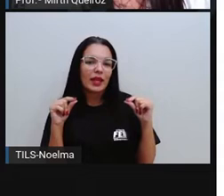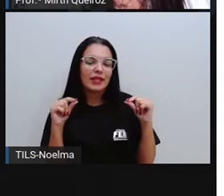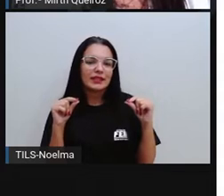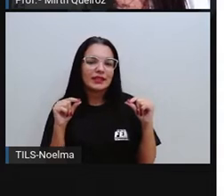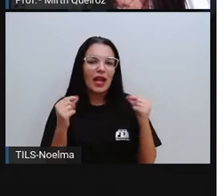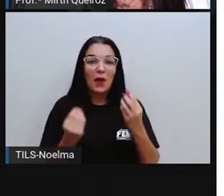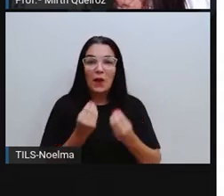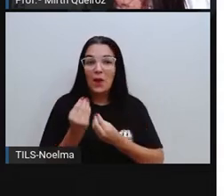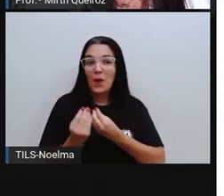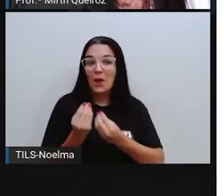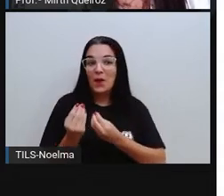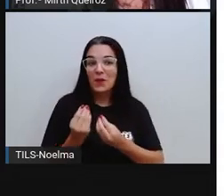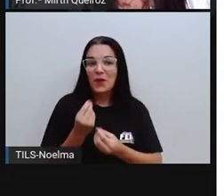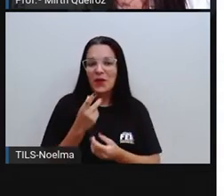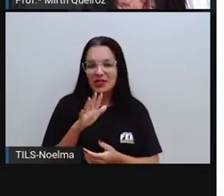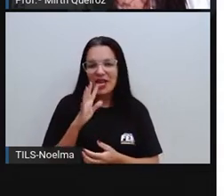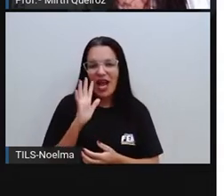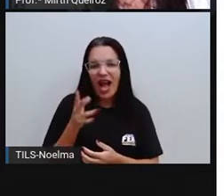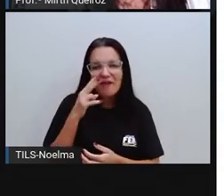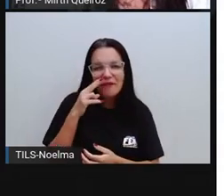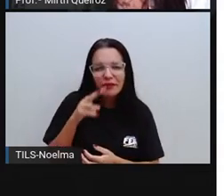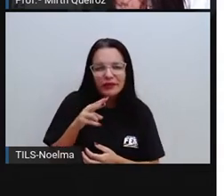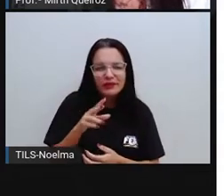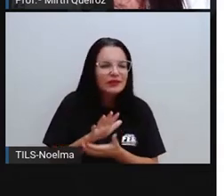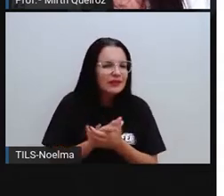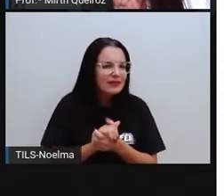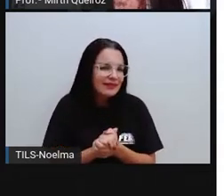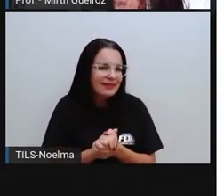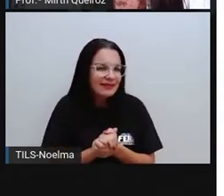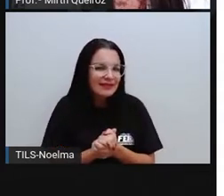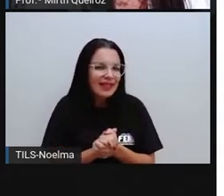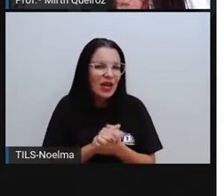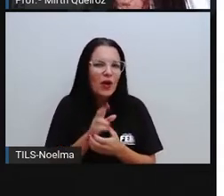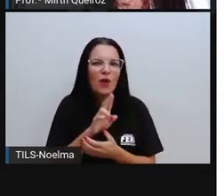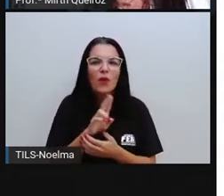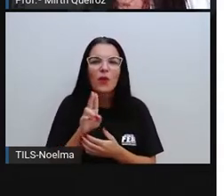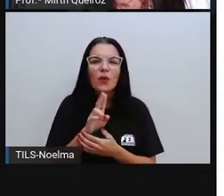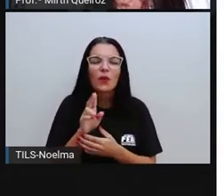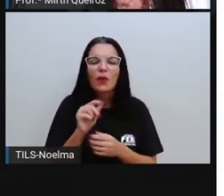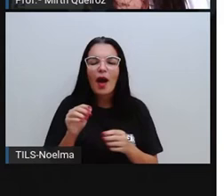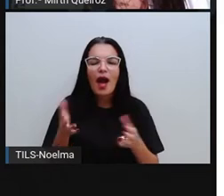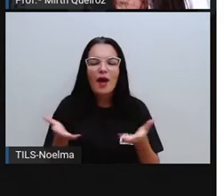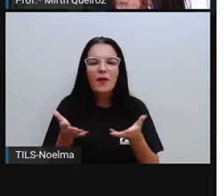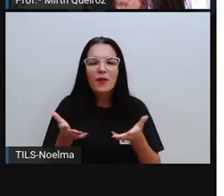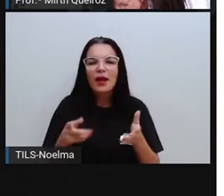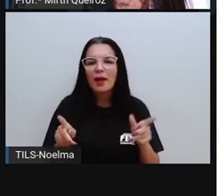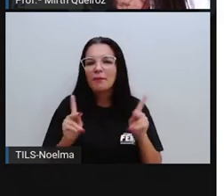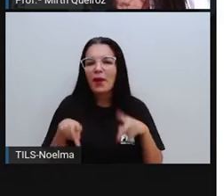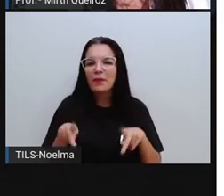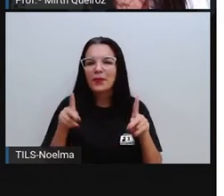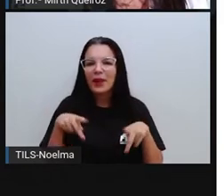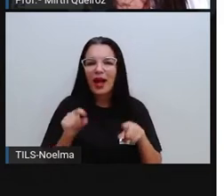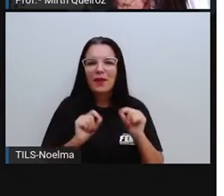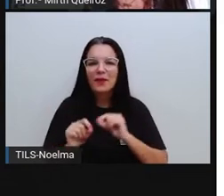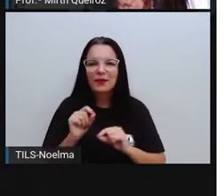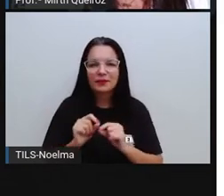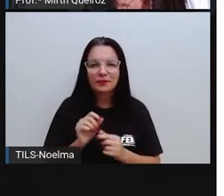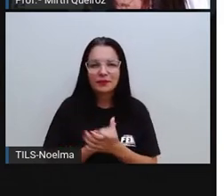a brincadeira japonesa, né? Não sei se vocês já ouviram falar, o Jokenpô, que é muito popular nesse país. As crianças